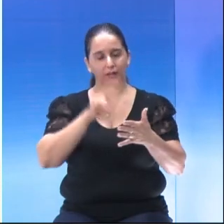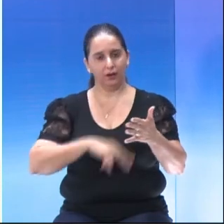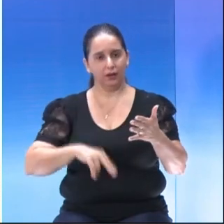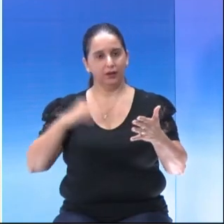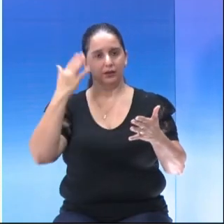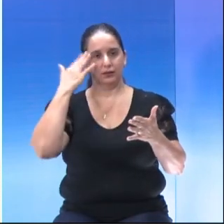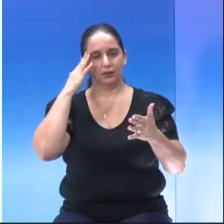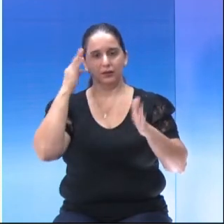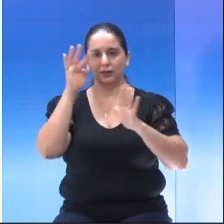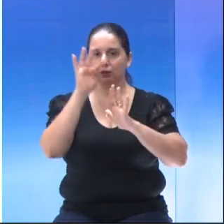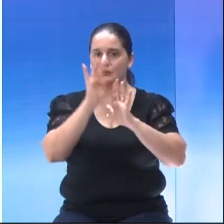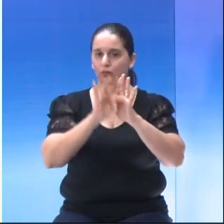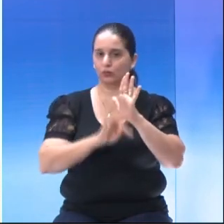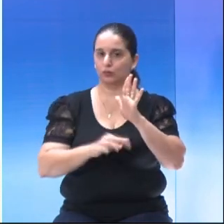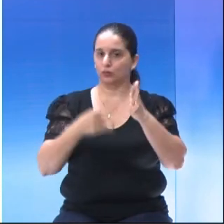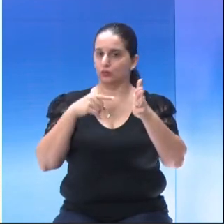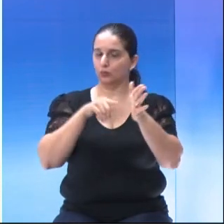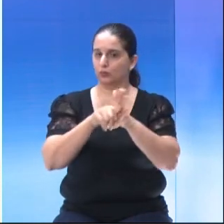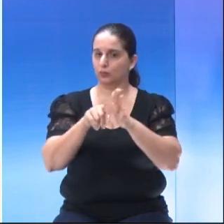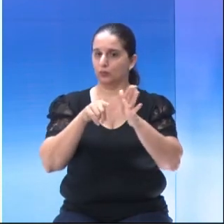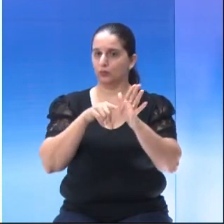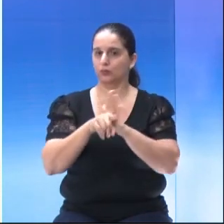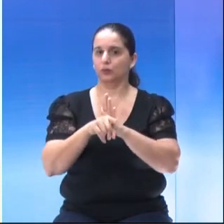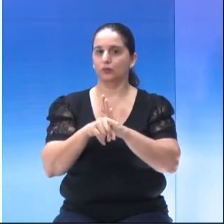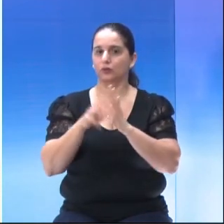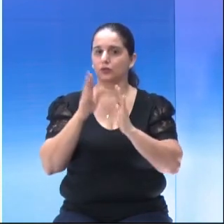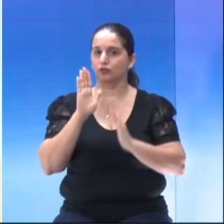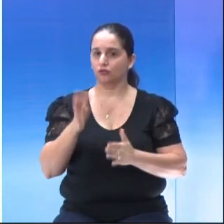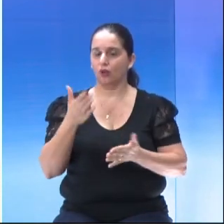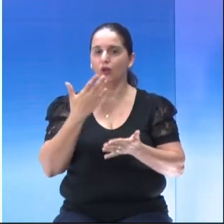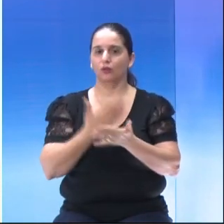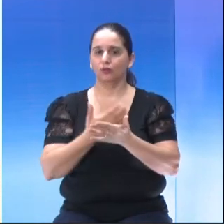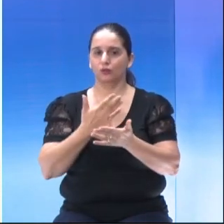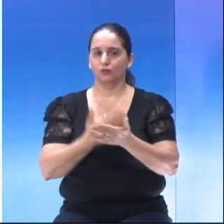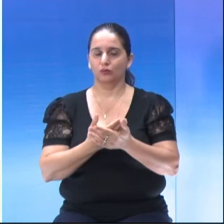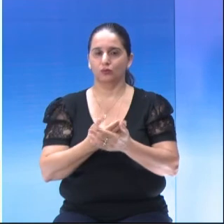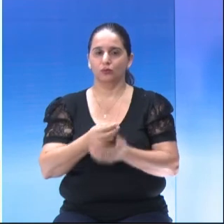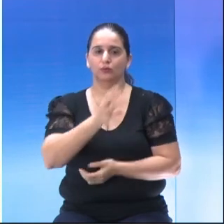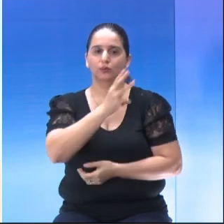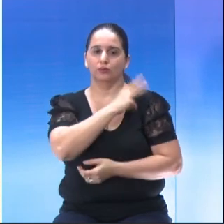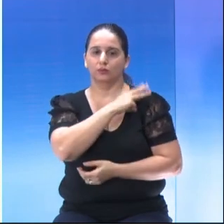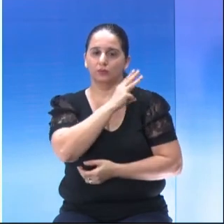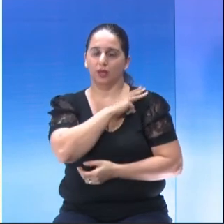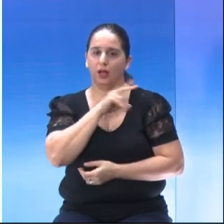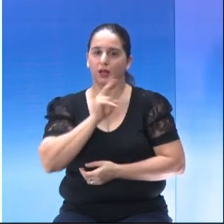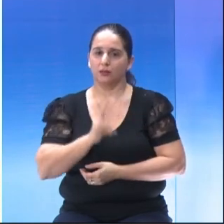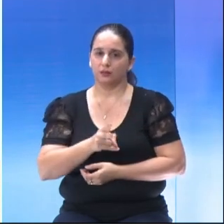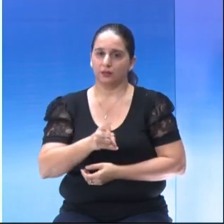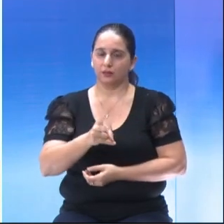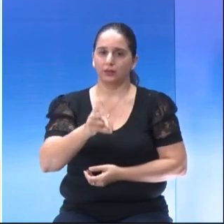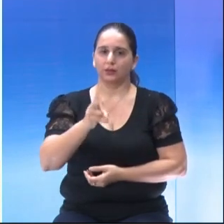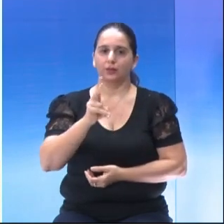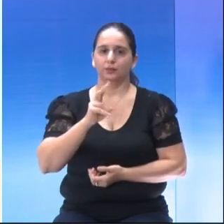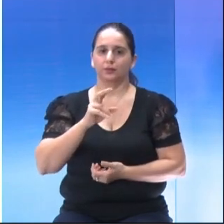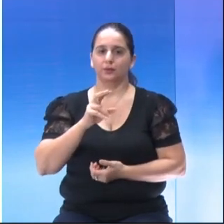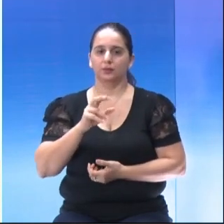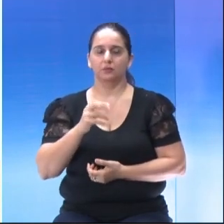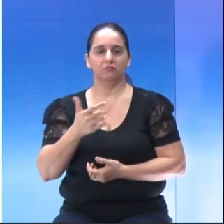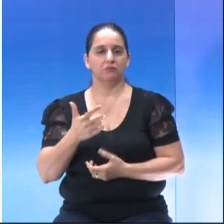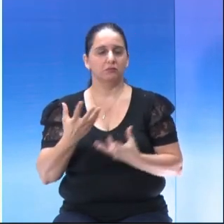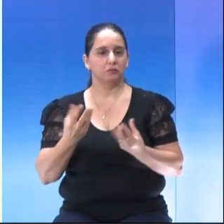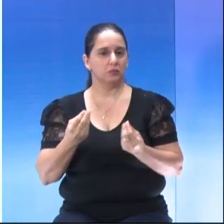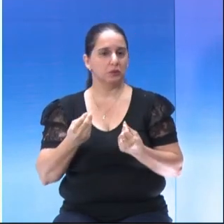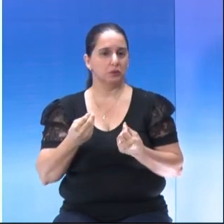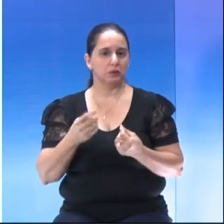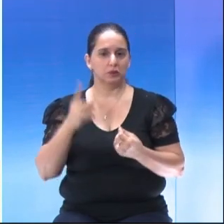interpretaçãozinha fácil, questões que a gente viu lá no ensino médio constantemente, sem